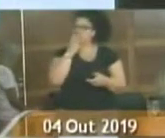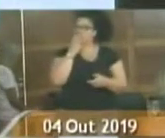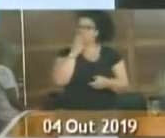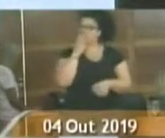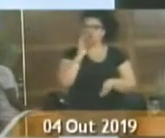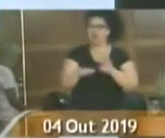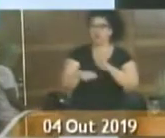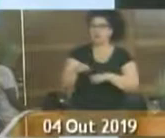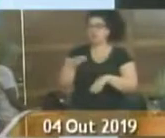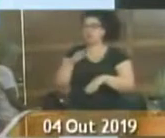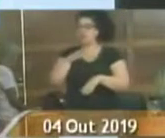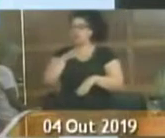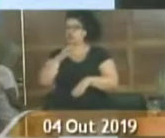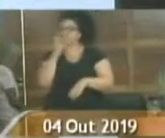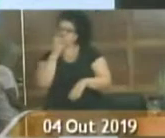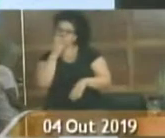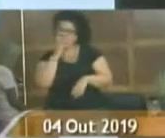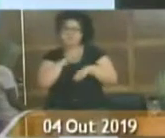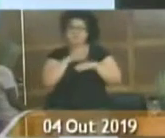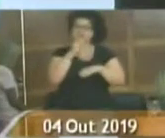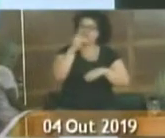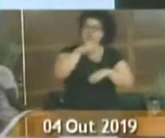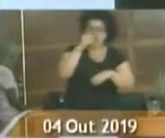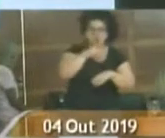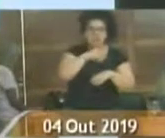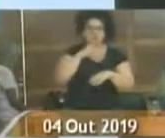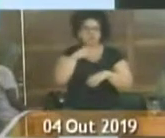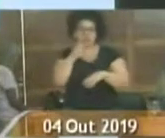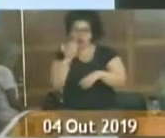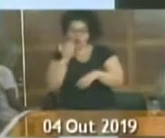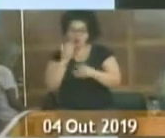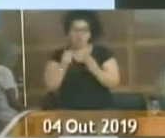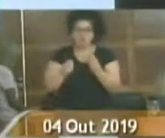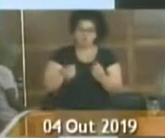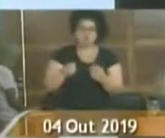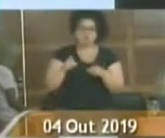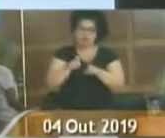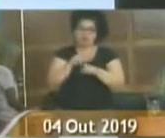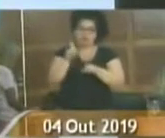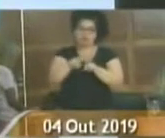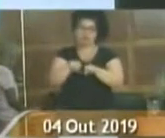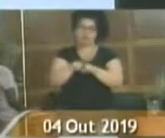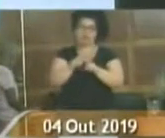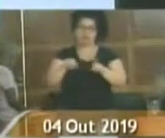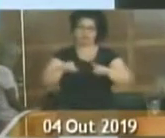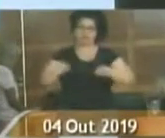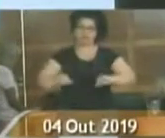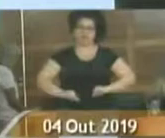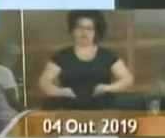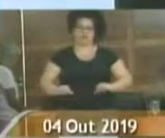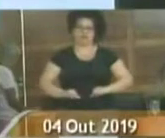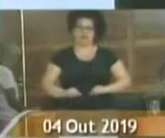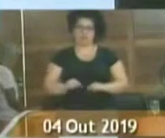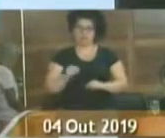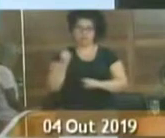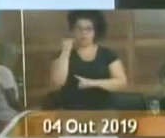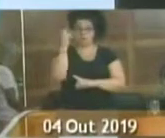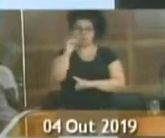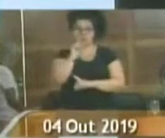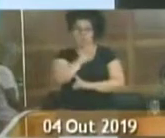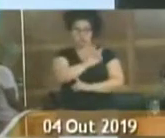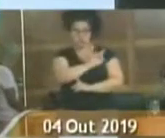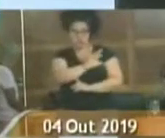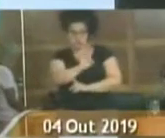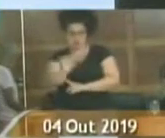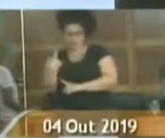fraquinho come menos e vai cada vez ficando mais fraco. Né? Então, o ideal é que cada animal tenha o seu